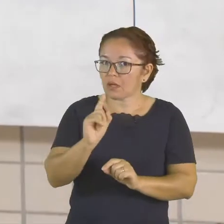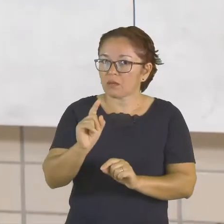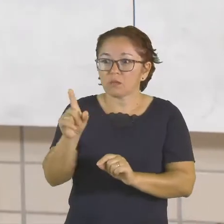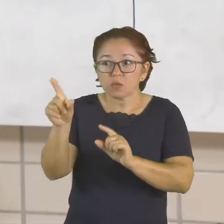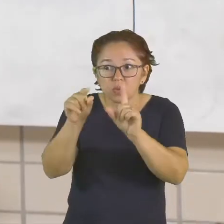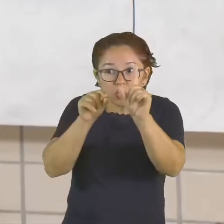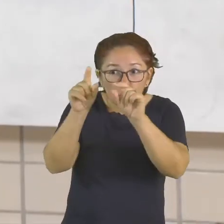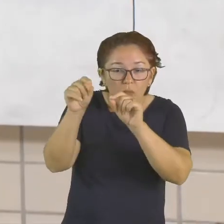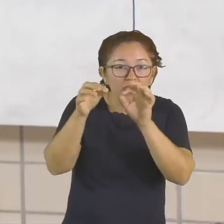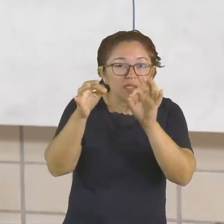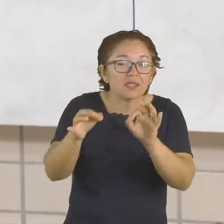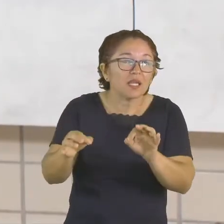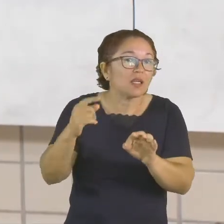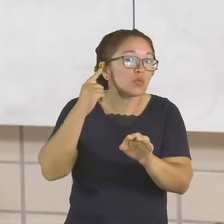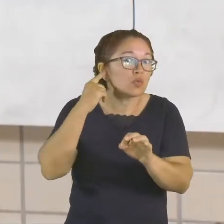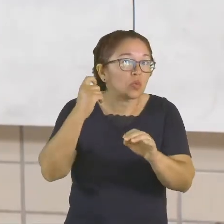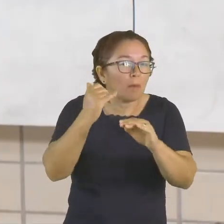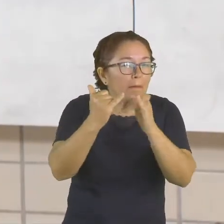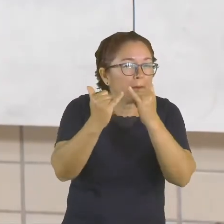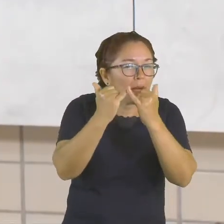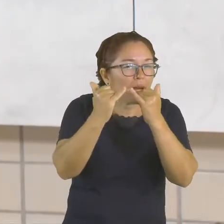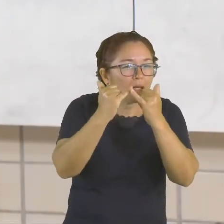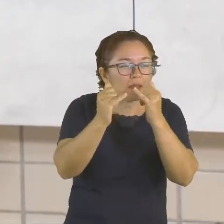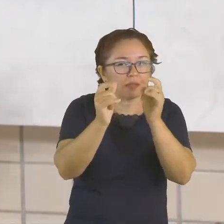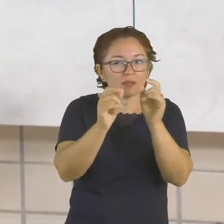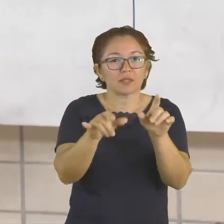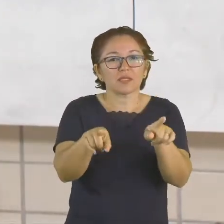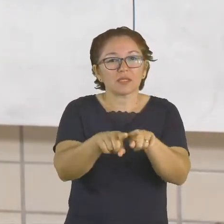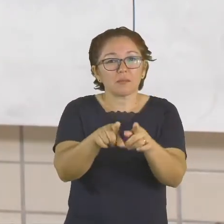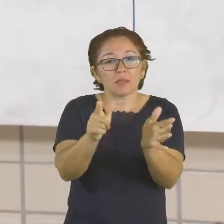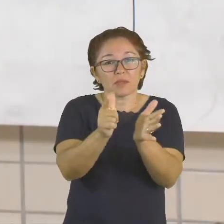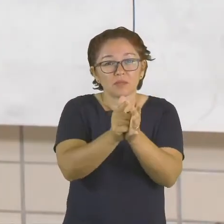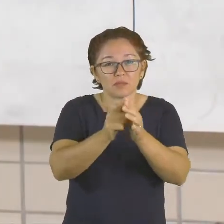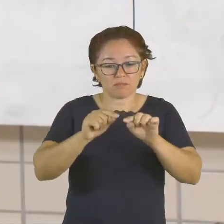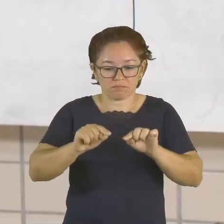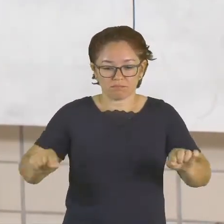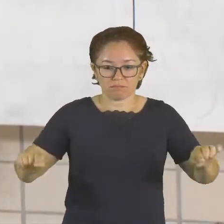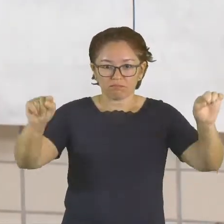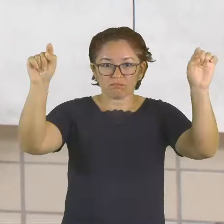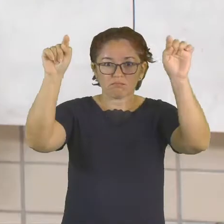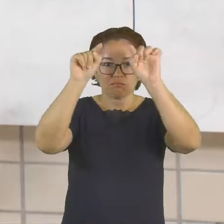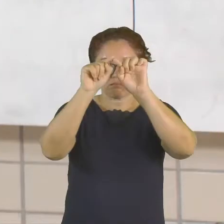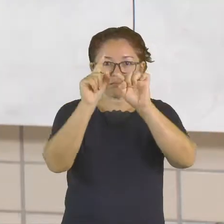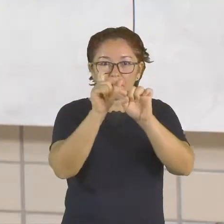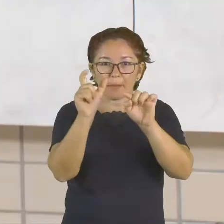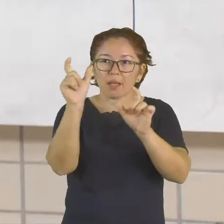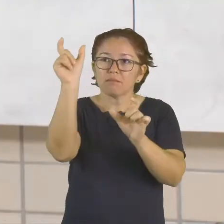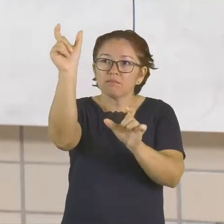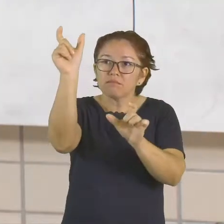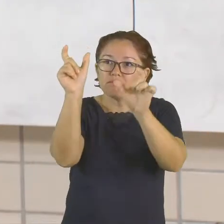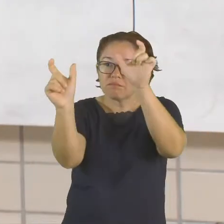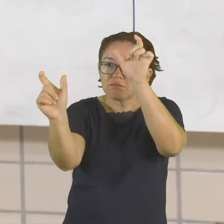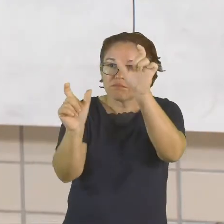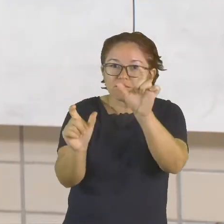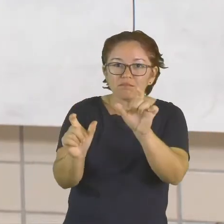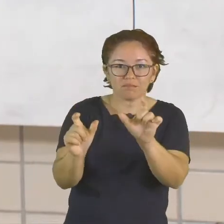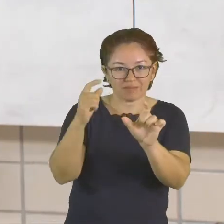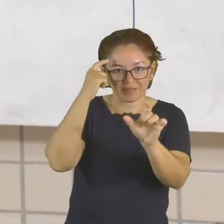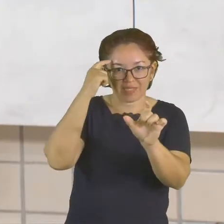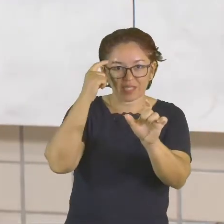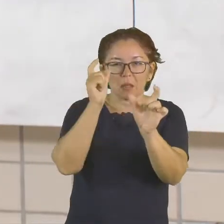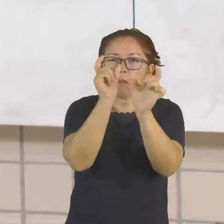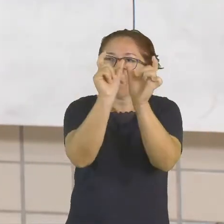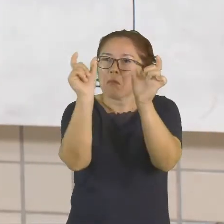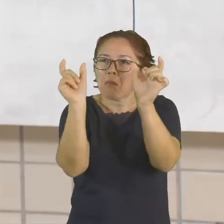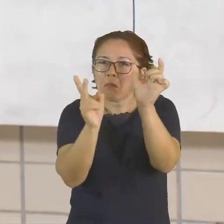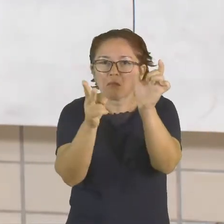a disposição dessas palavras no papel, elas irão criar uma forma, muitas vezes. Uma